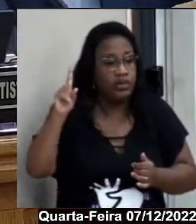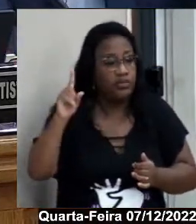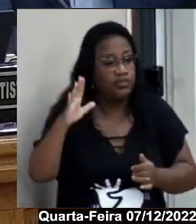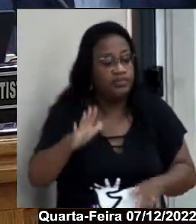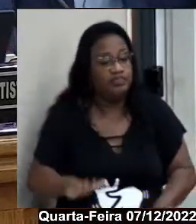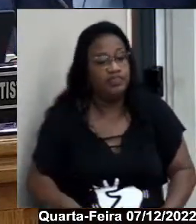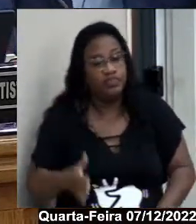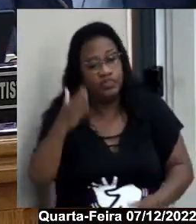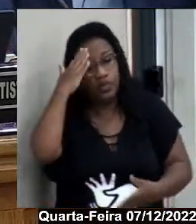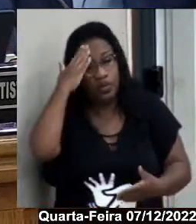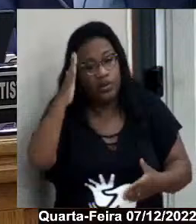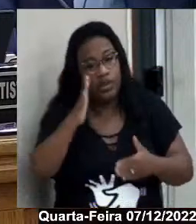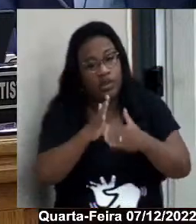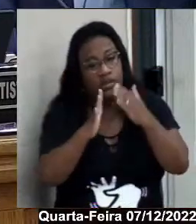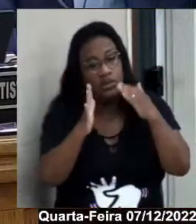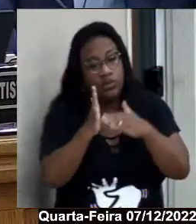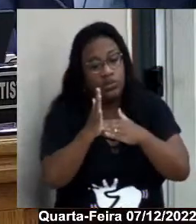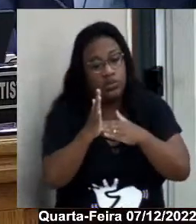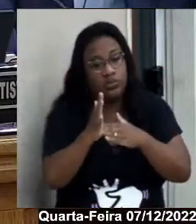obrigado a todos.